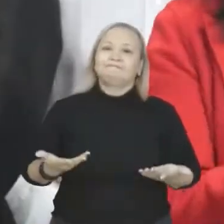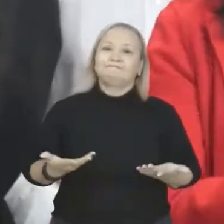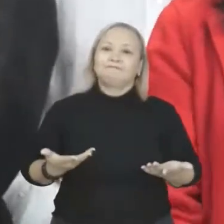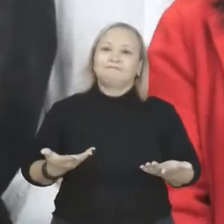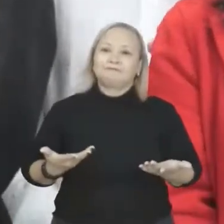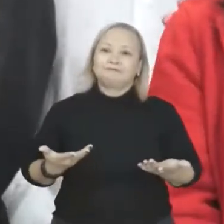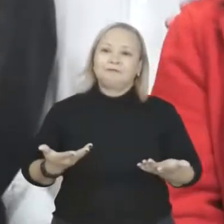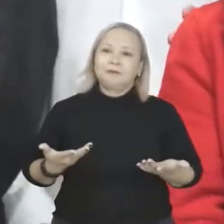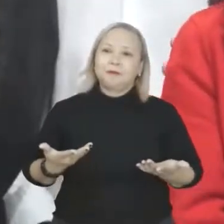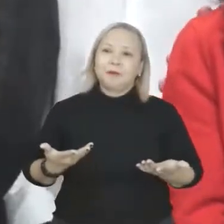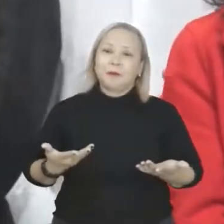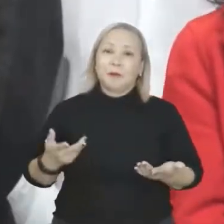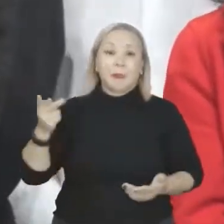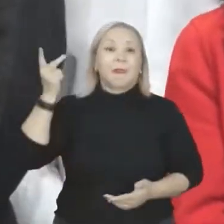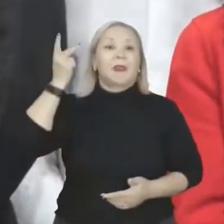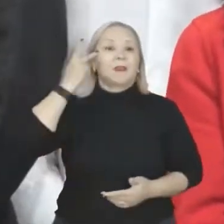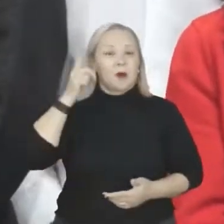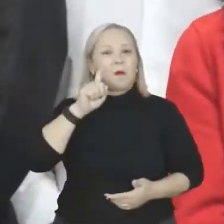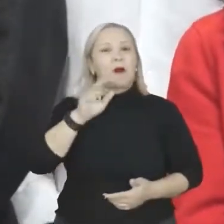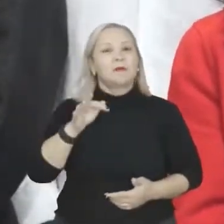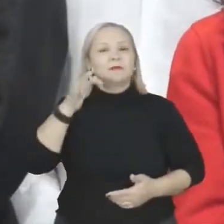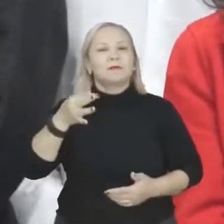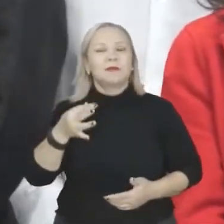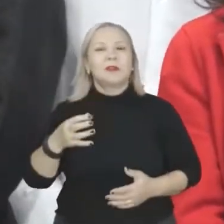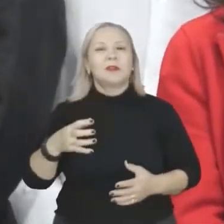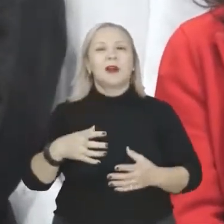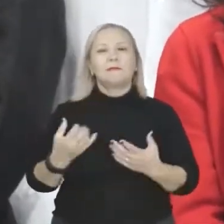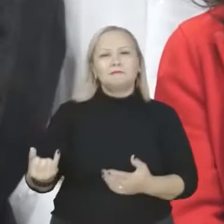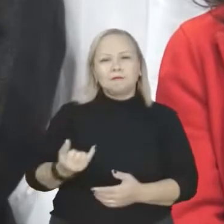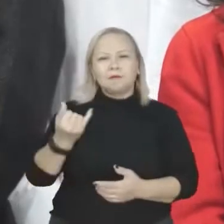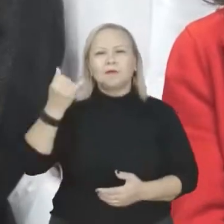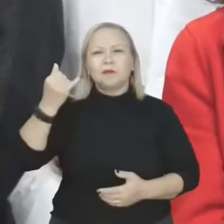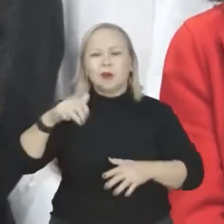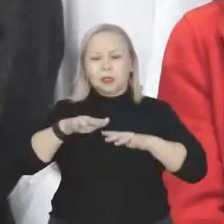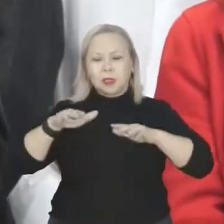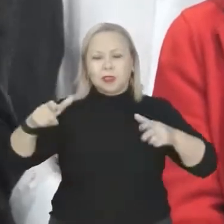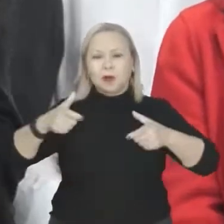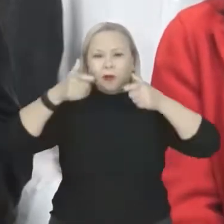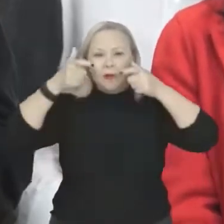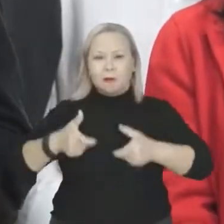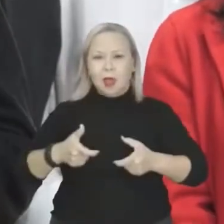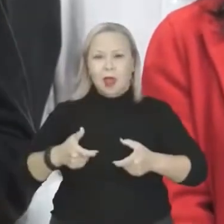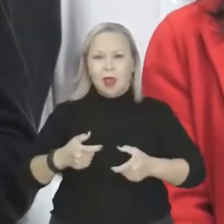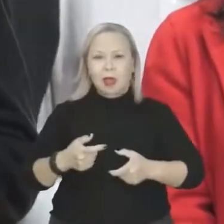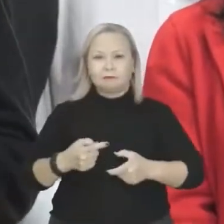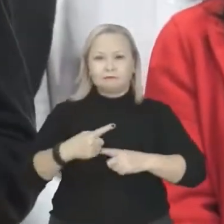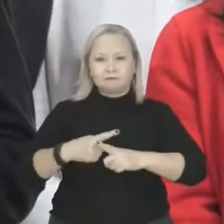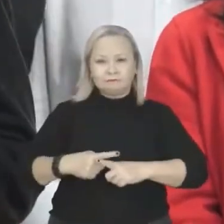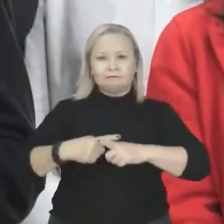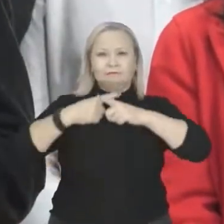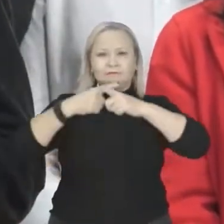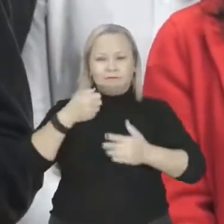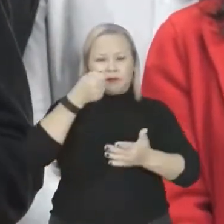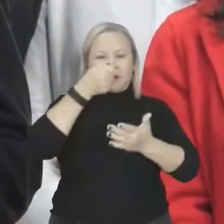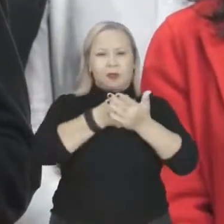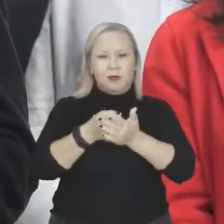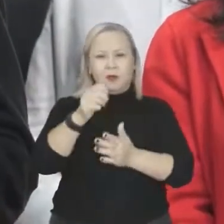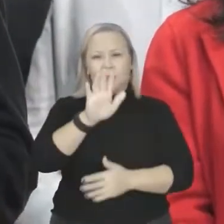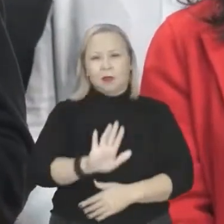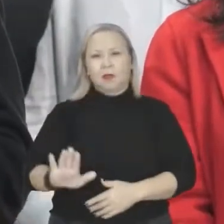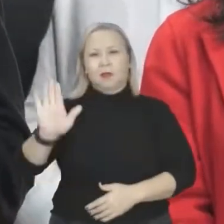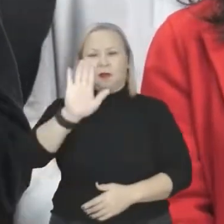São Paulo será um grande palco de um confronto, sabe, nacional e estadual. Sabe,